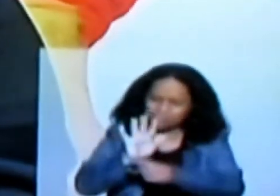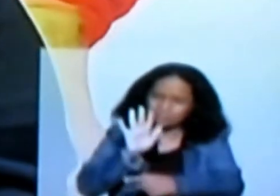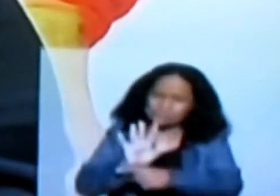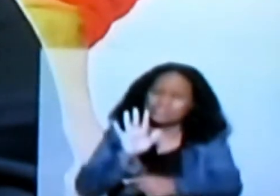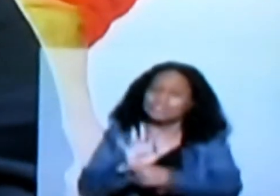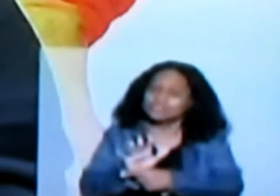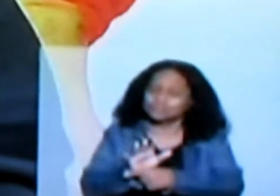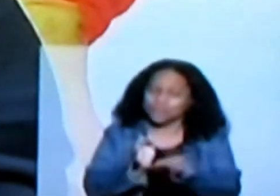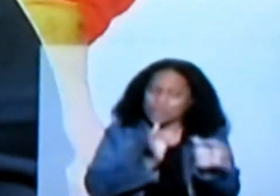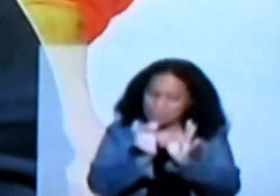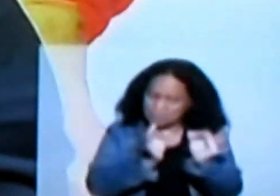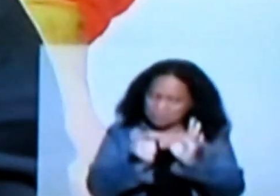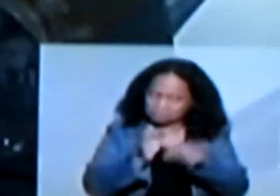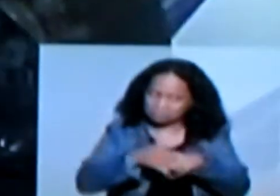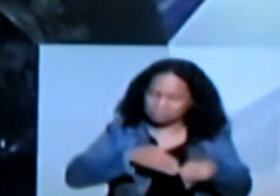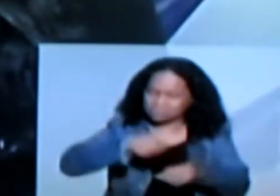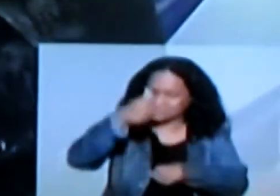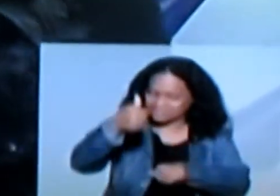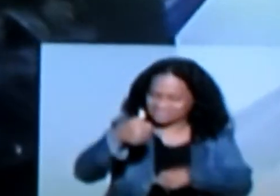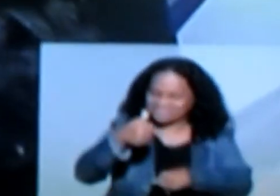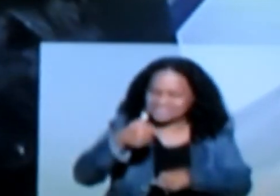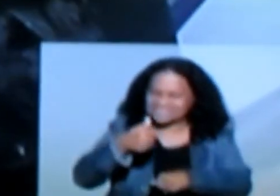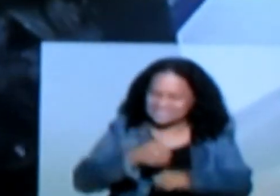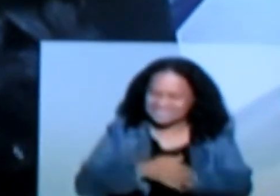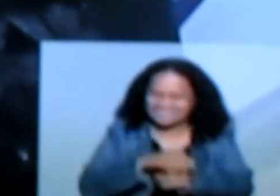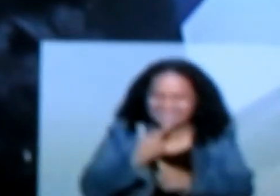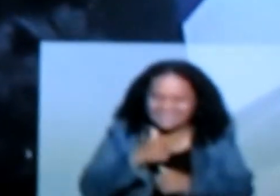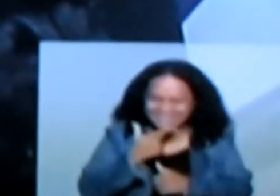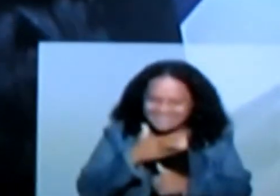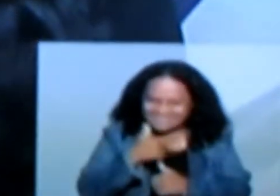eles me ajudam muito, sabe? É controle de qualidade.